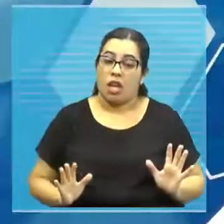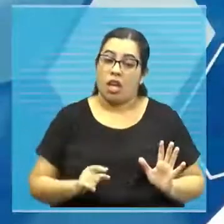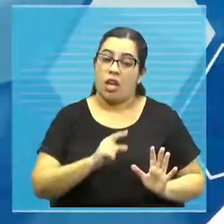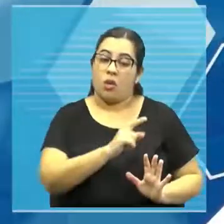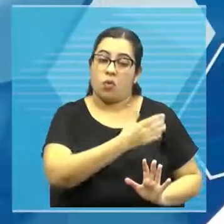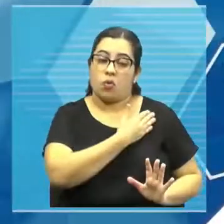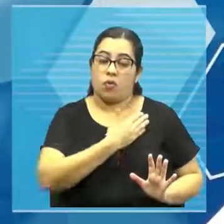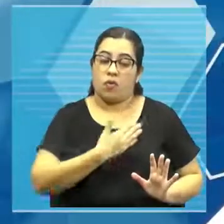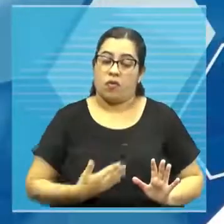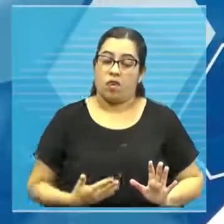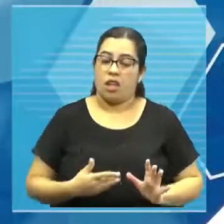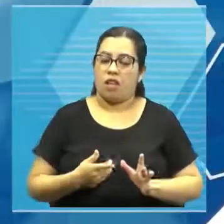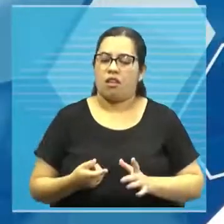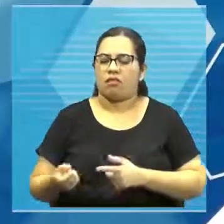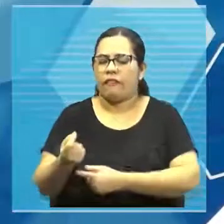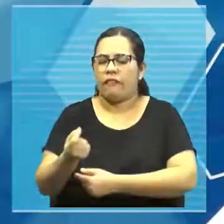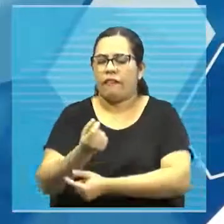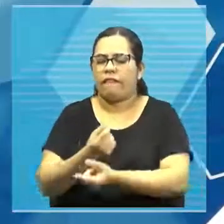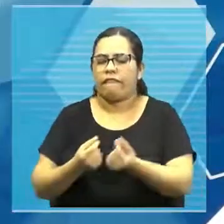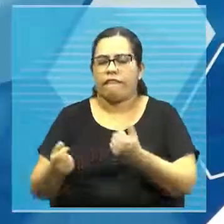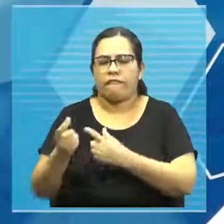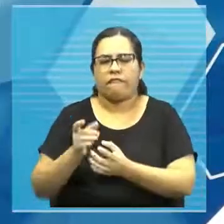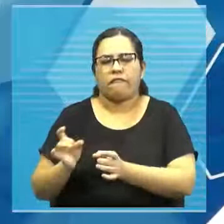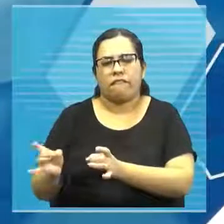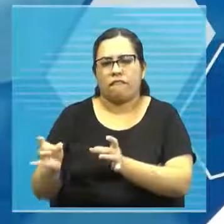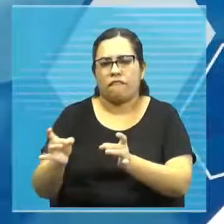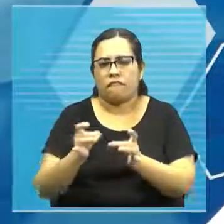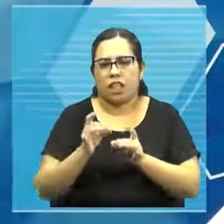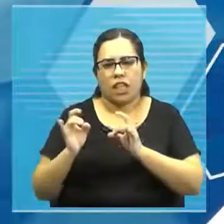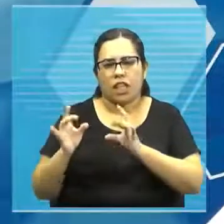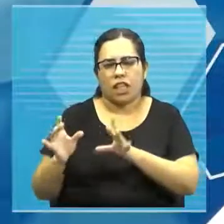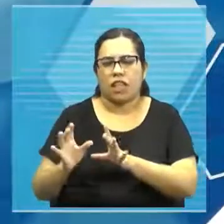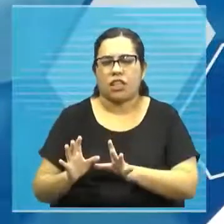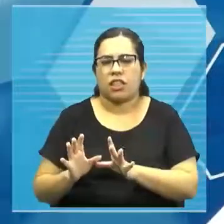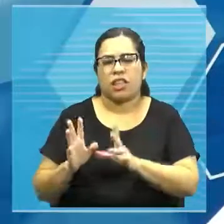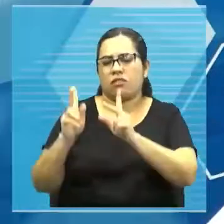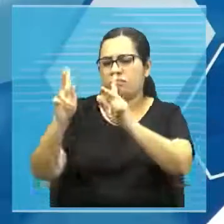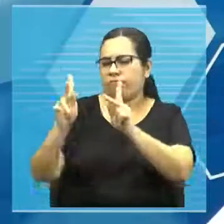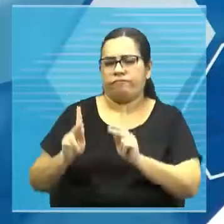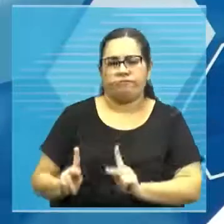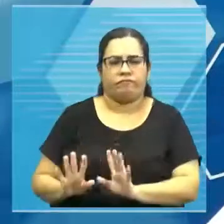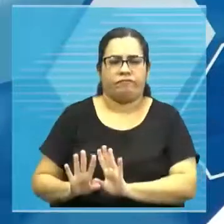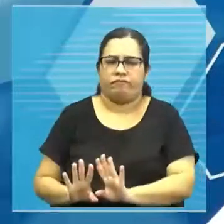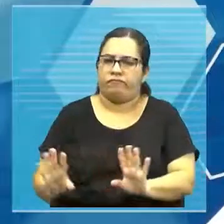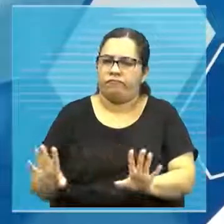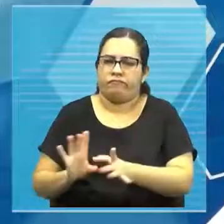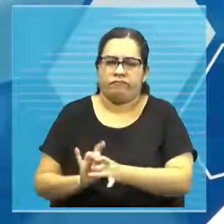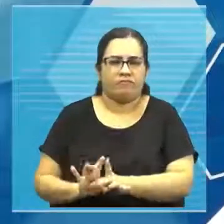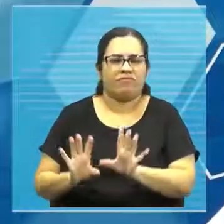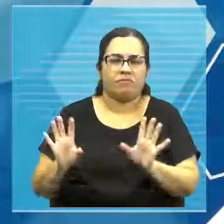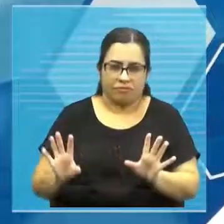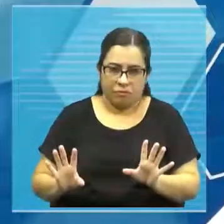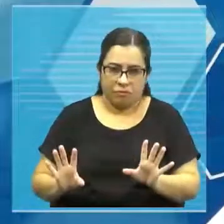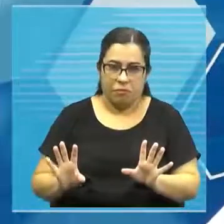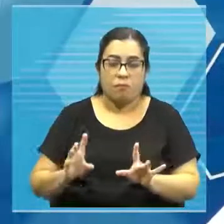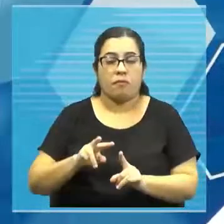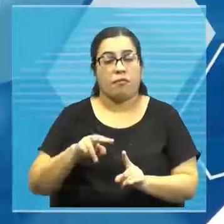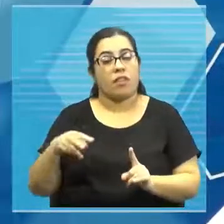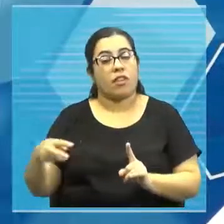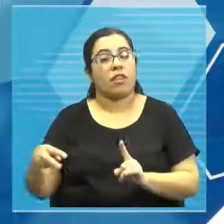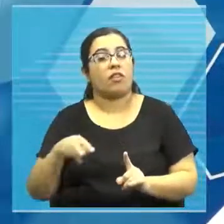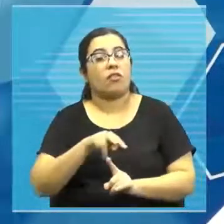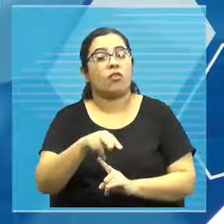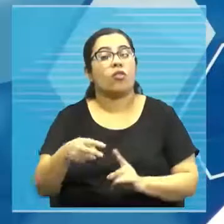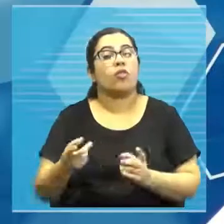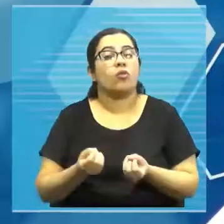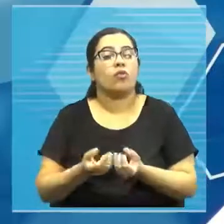na economia que os mercados precisam operar livremente esse tipo de visão a